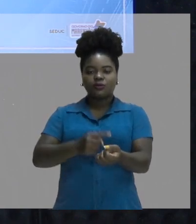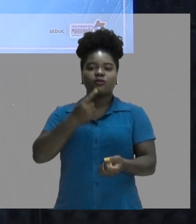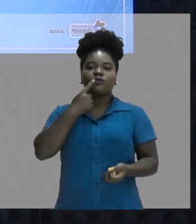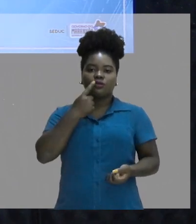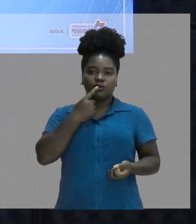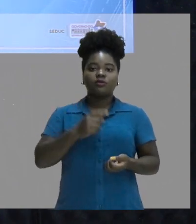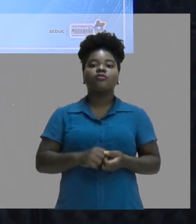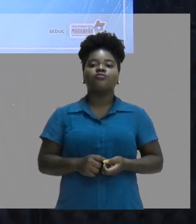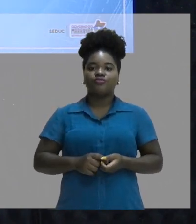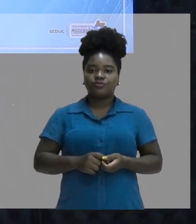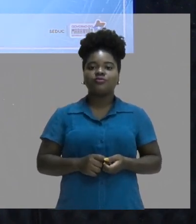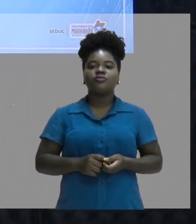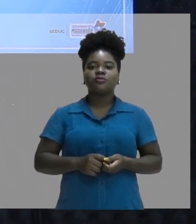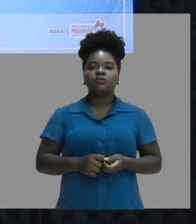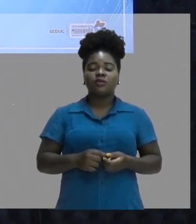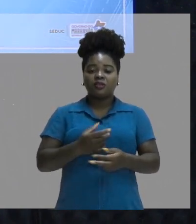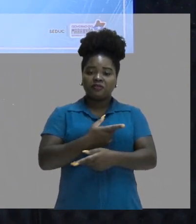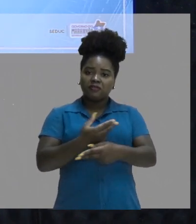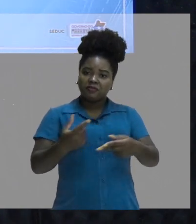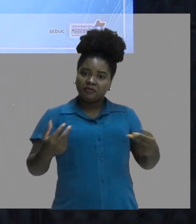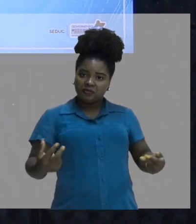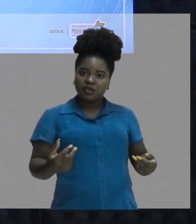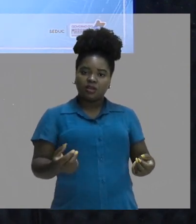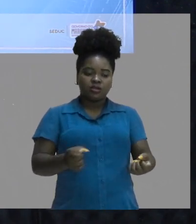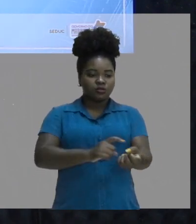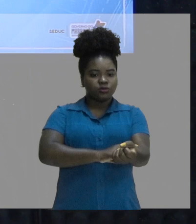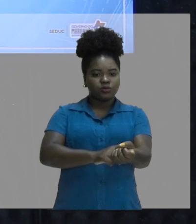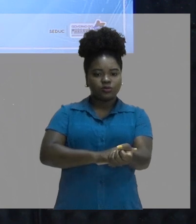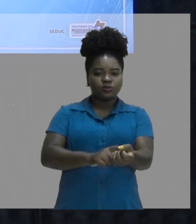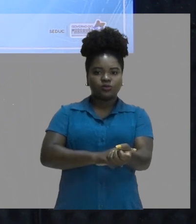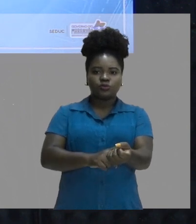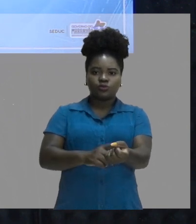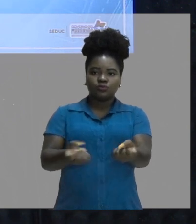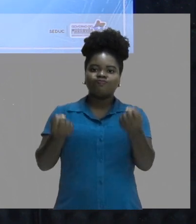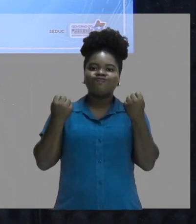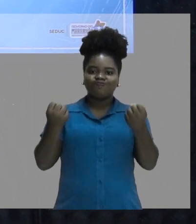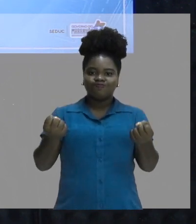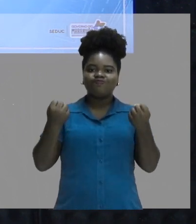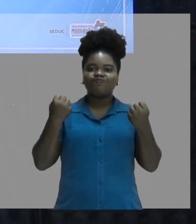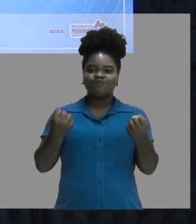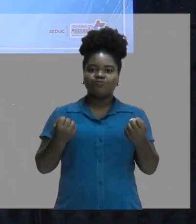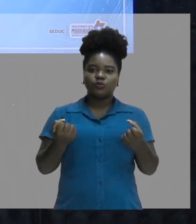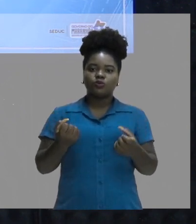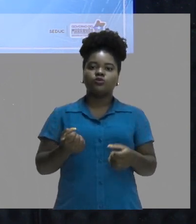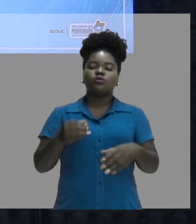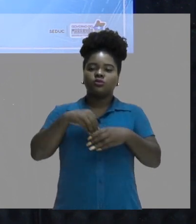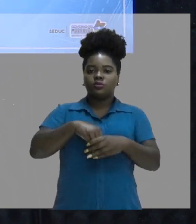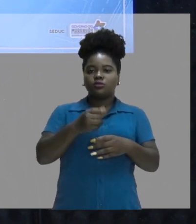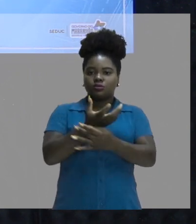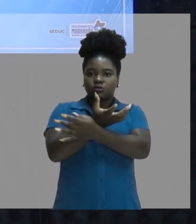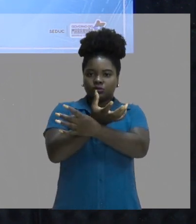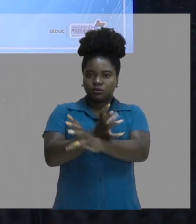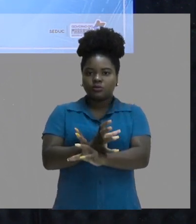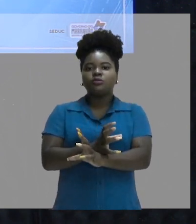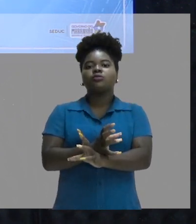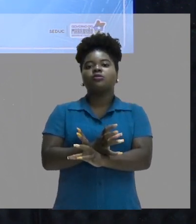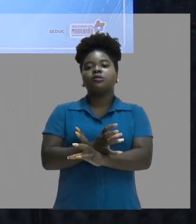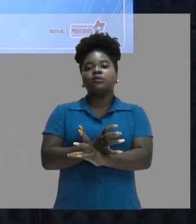e extensibilidade de músculos esqueléticos mesmo, que é esses que a gente tem a contração voluntária, eles